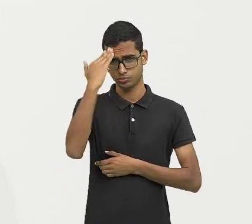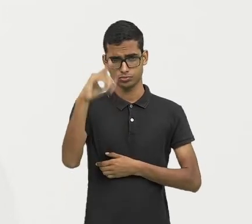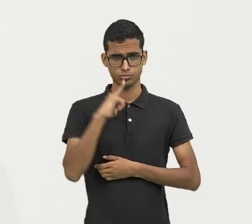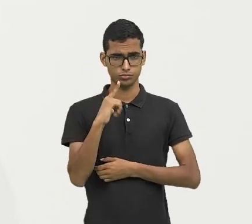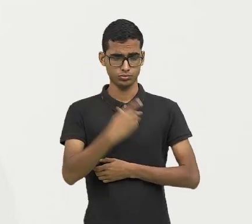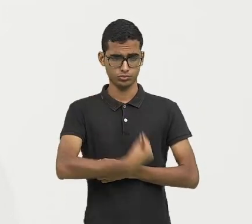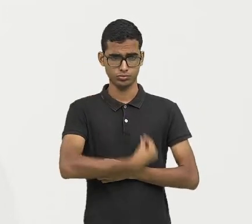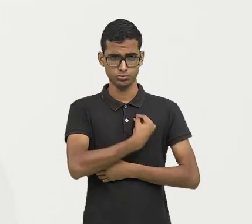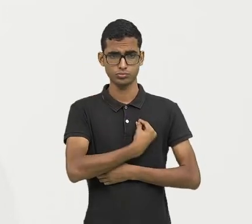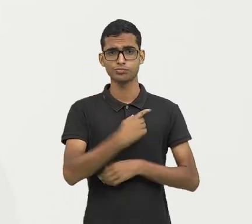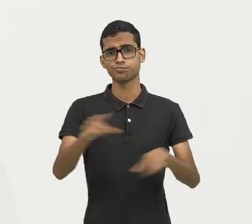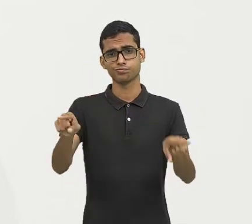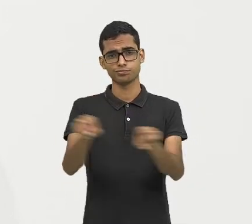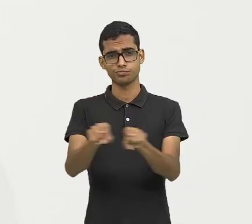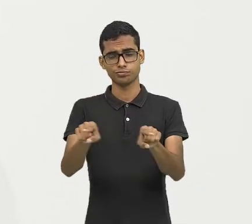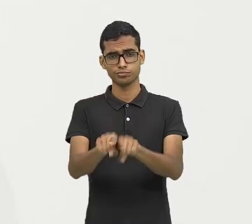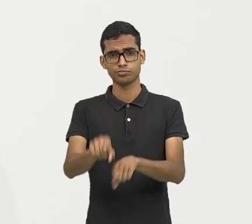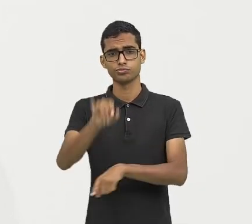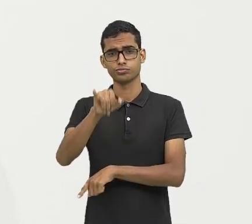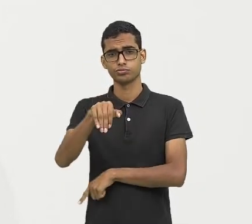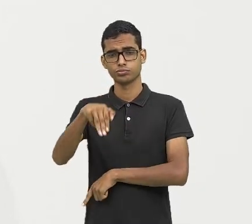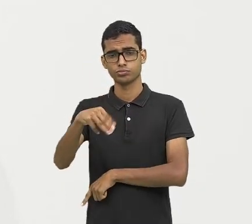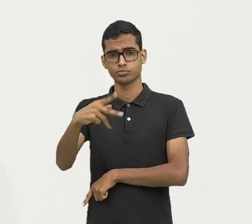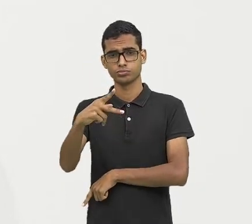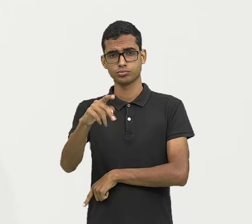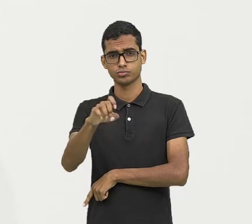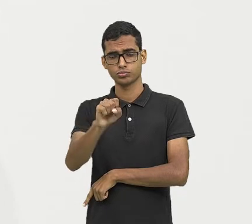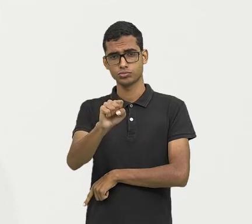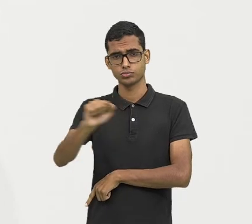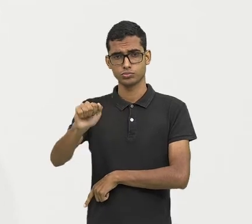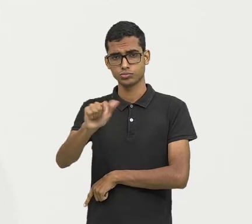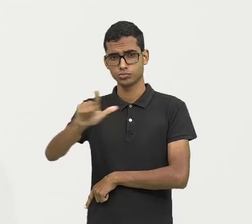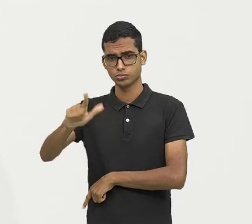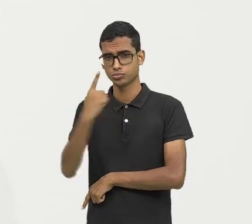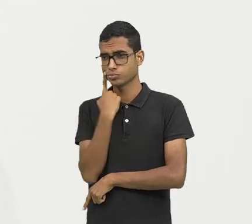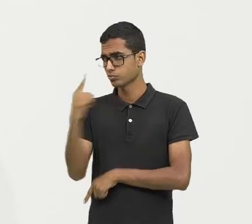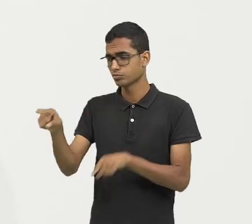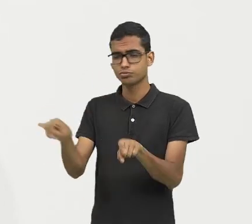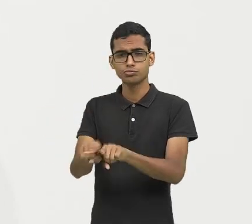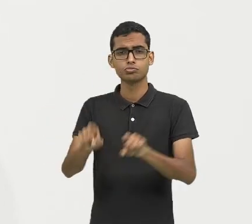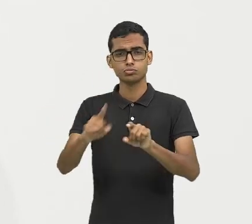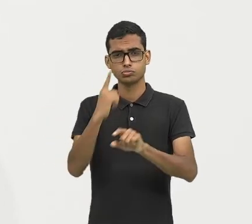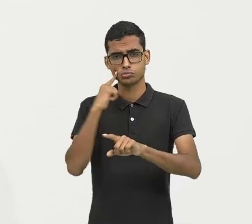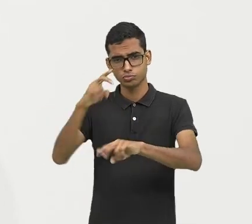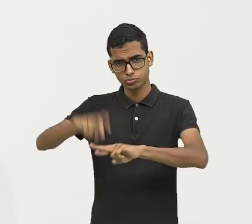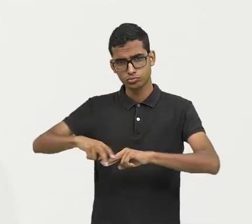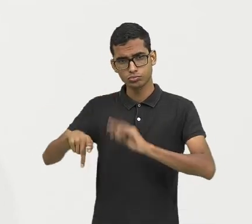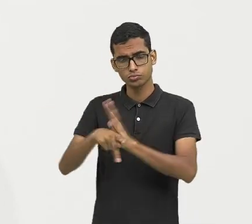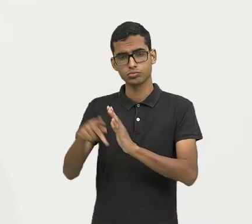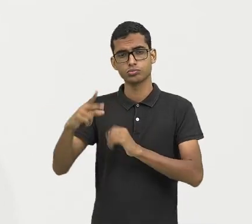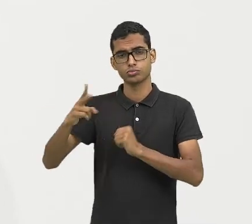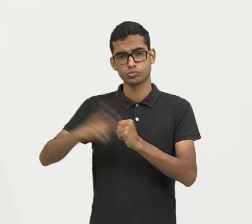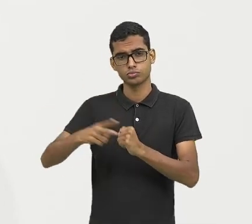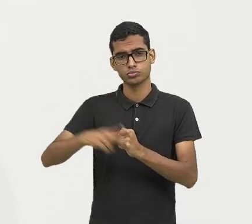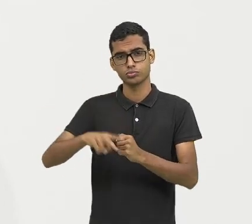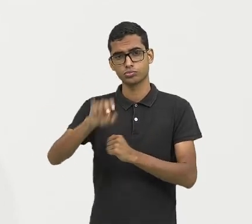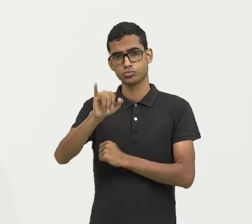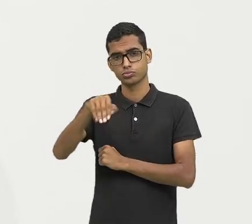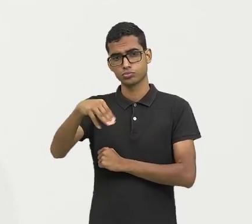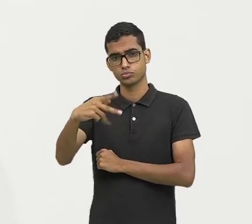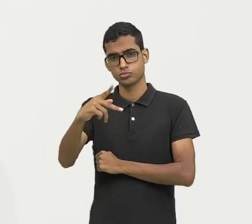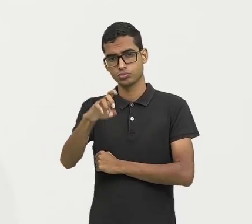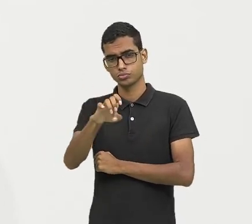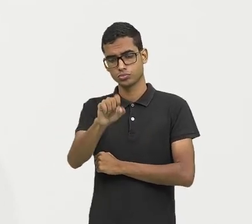existir, também é um verbo impessoal. E por ser um verbo impessoal, com esse